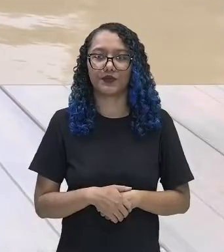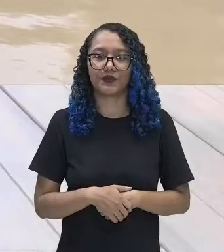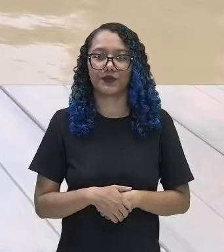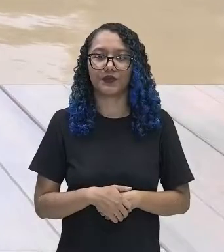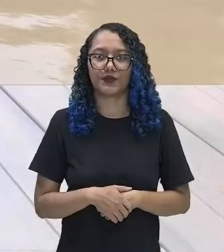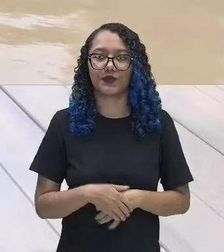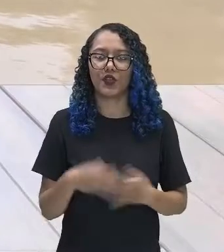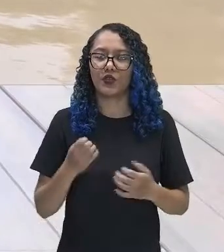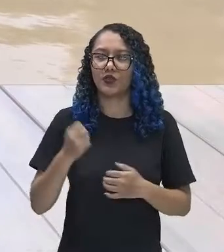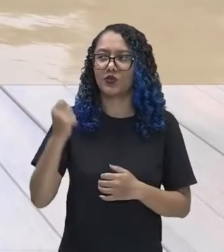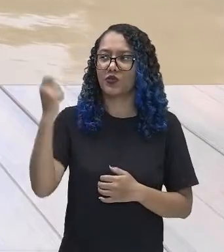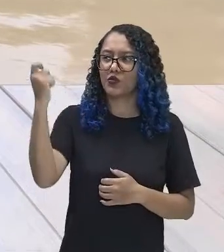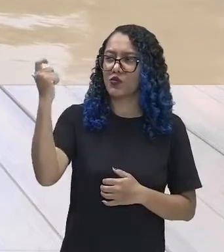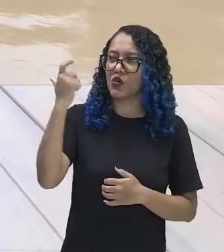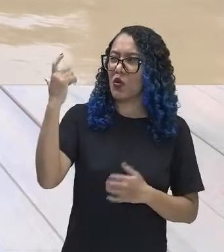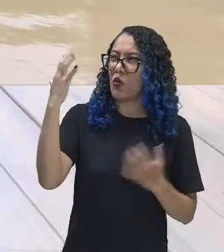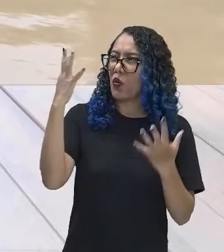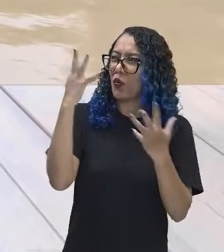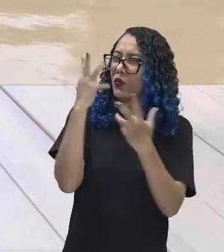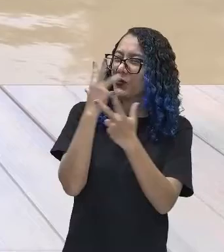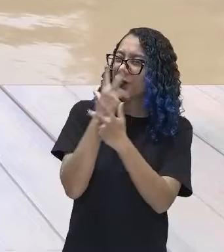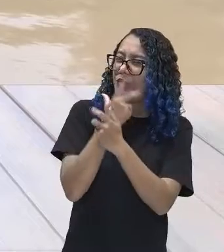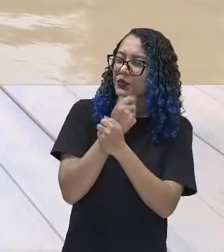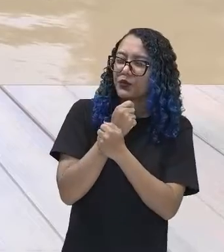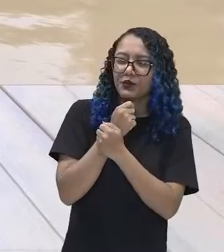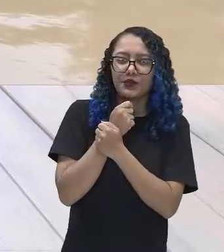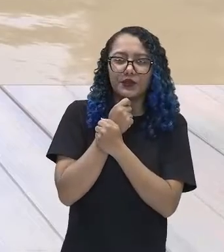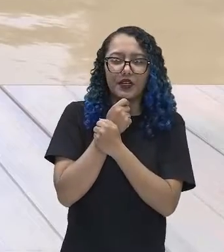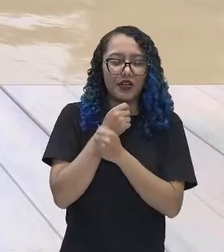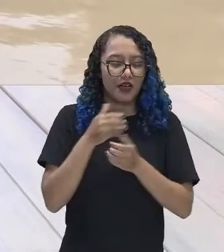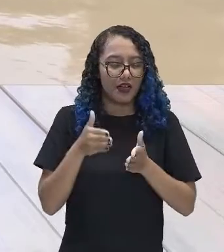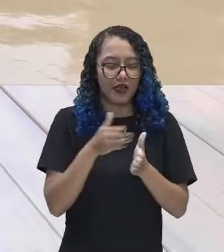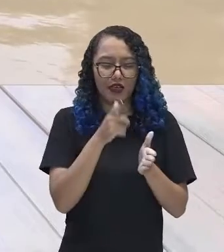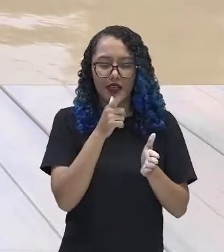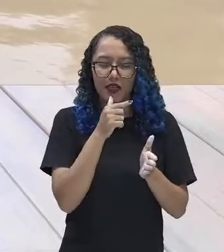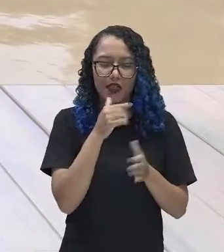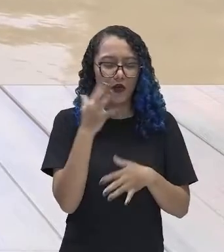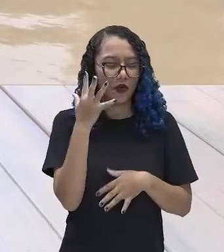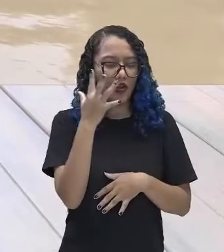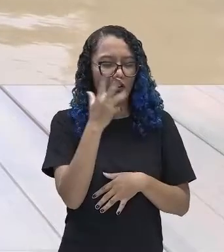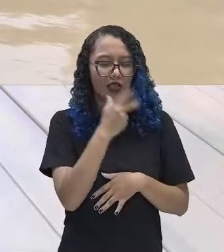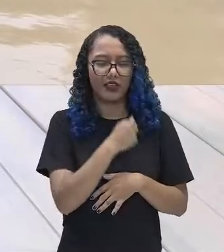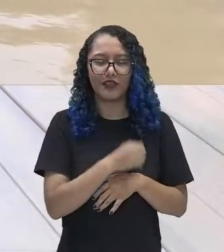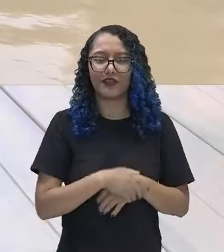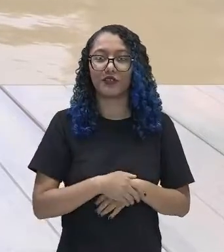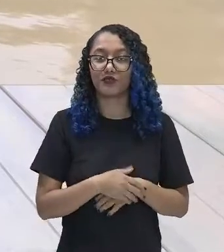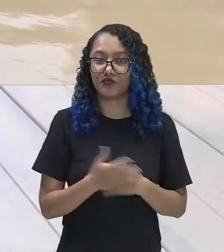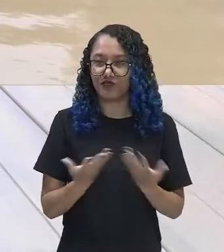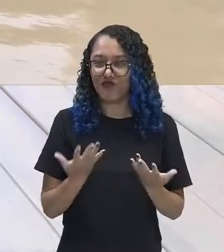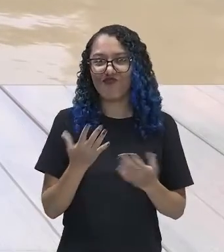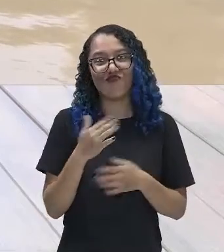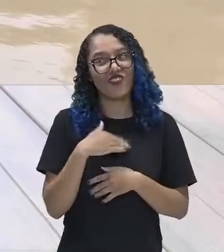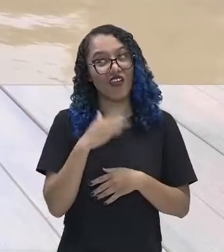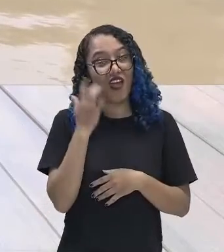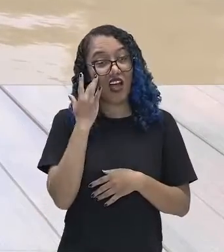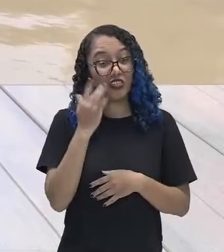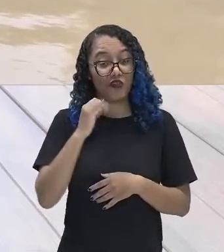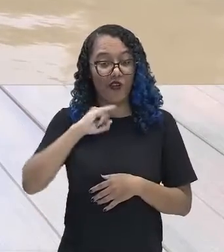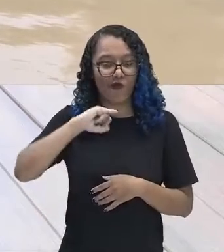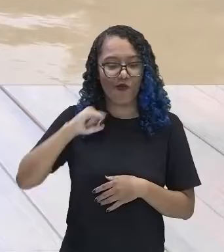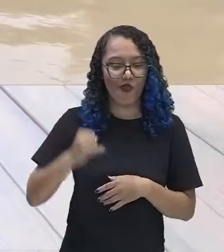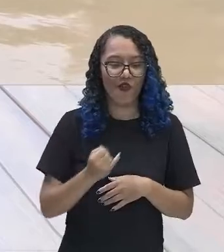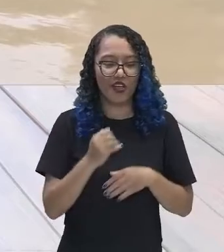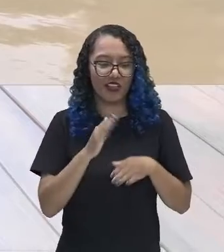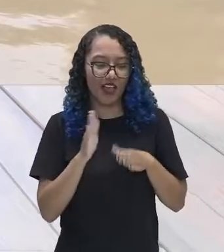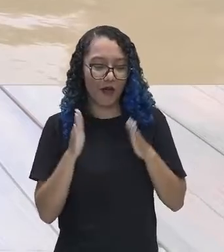Que sol lindo! Que delícia de igarapé! Eu acho que eu vou aproveitar e tomar um banho nessa água